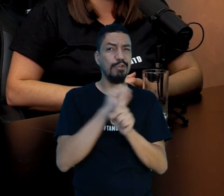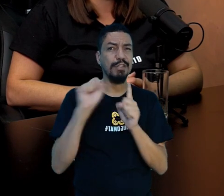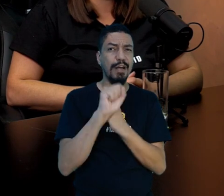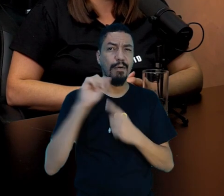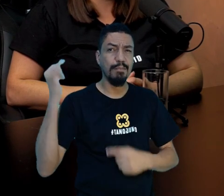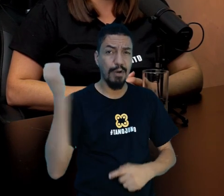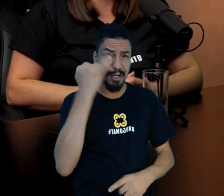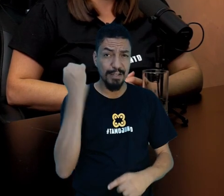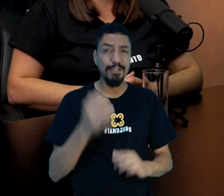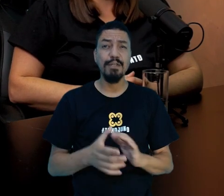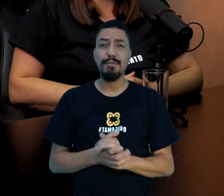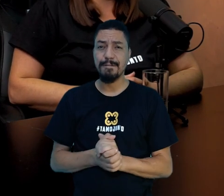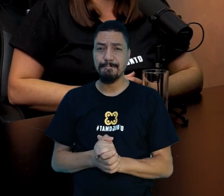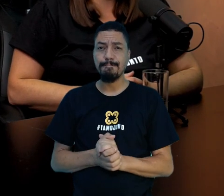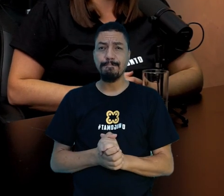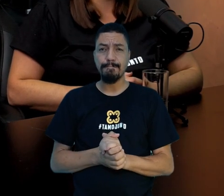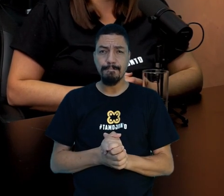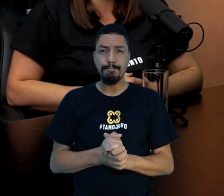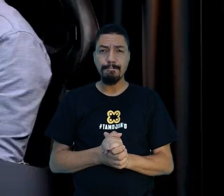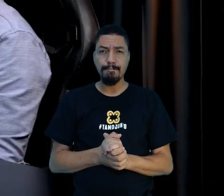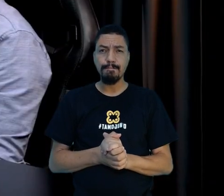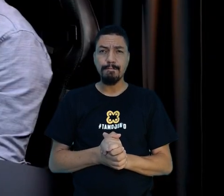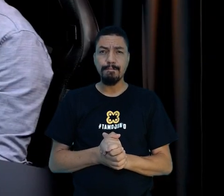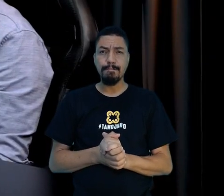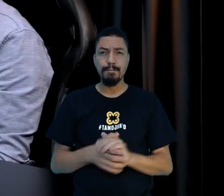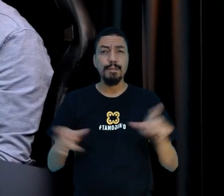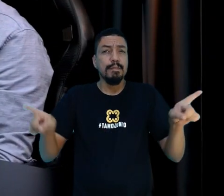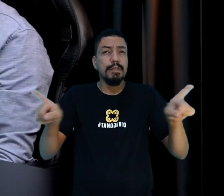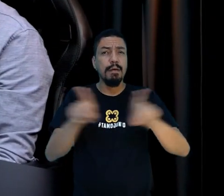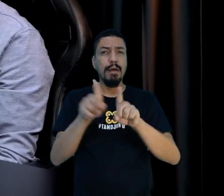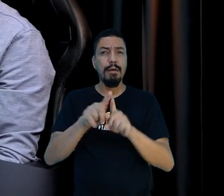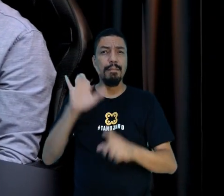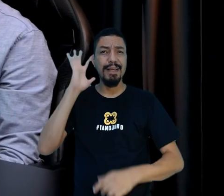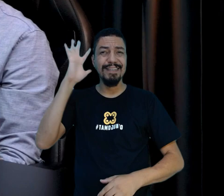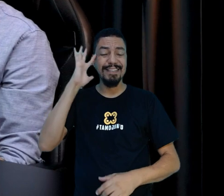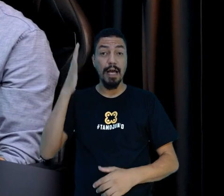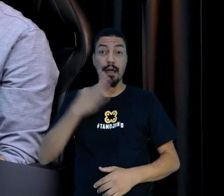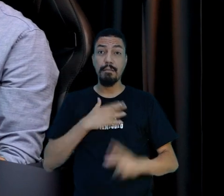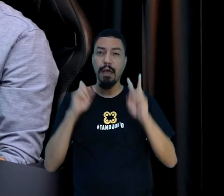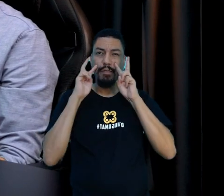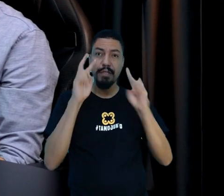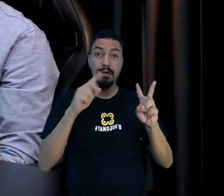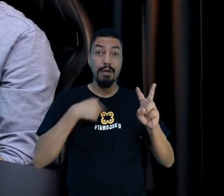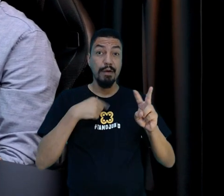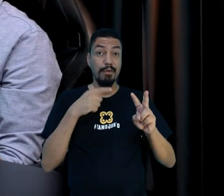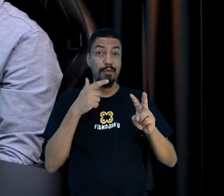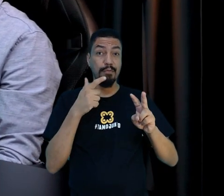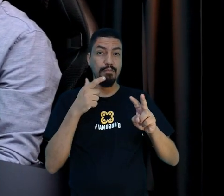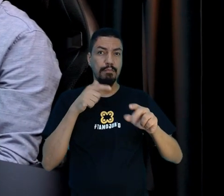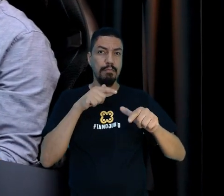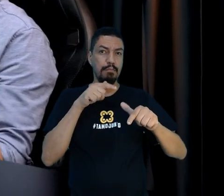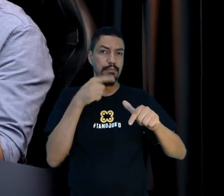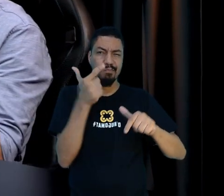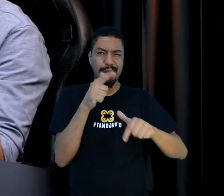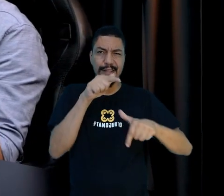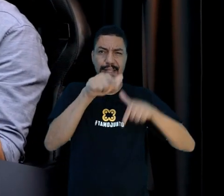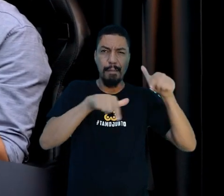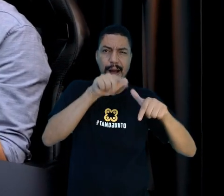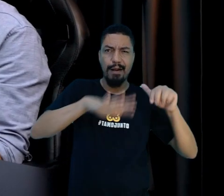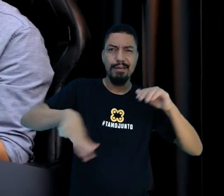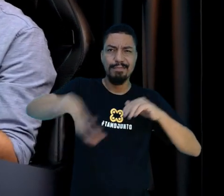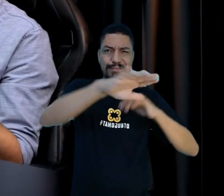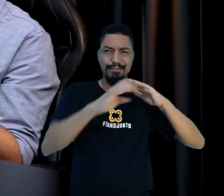para a gente, né? E pensar, eu acho que, olhando de fora, né? Não trabalho nesse mercado, mas escuto muito no